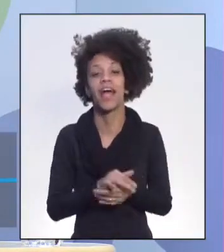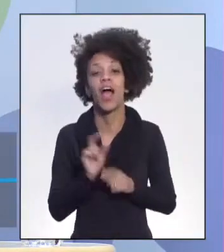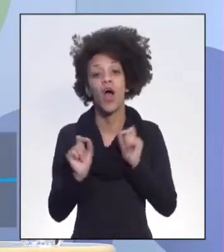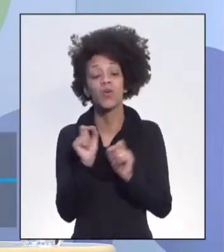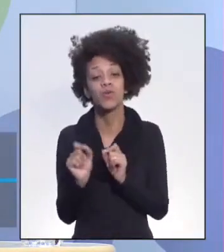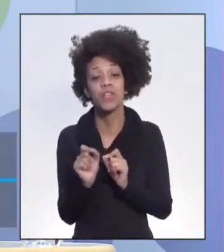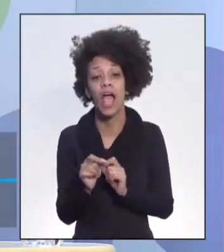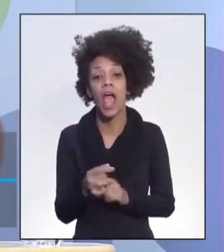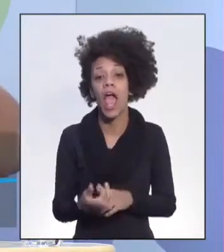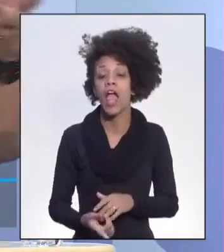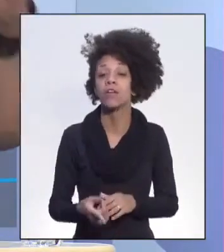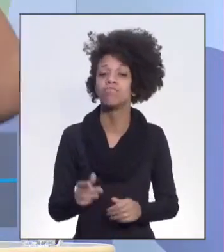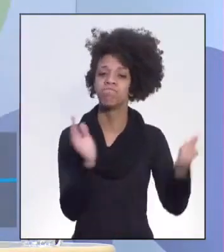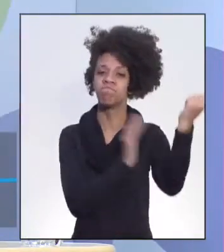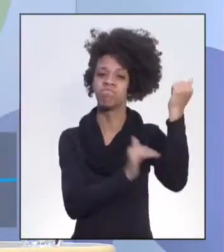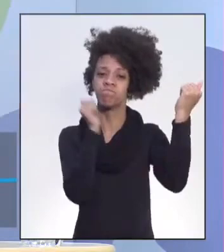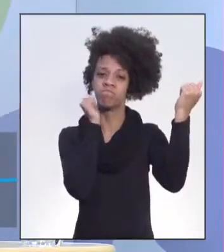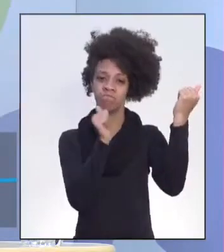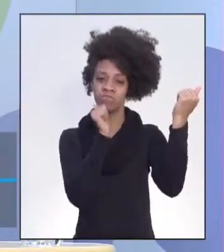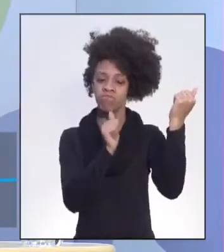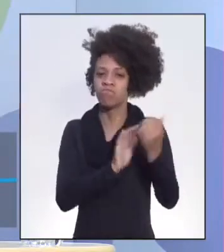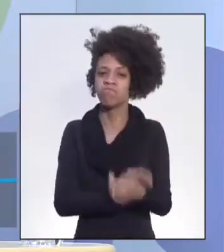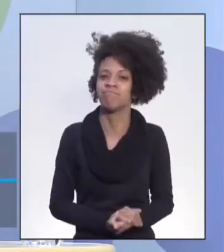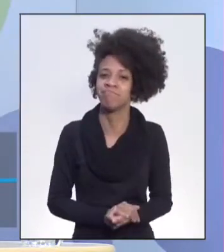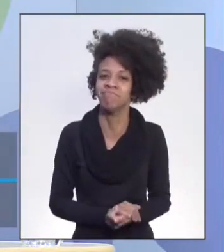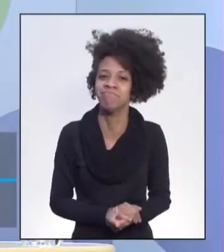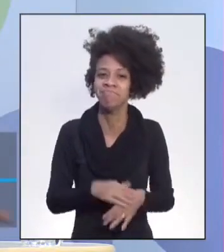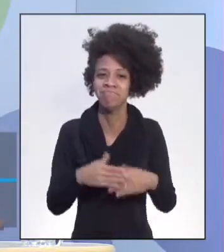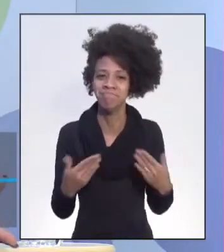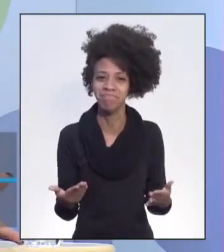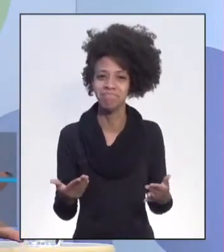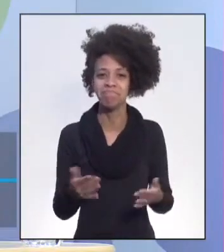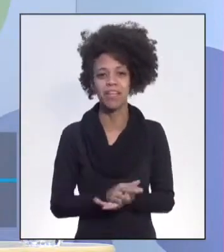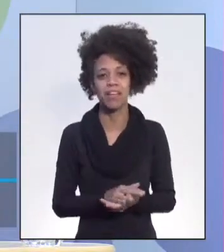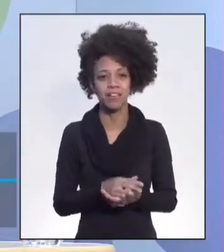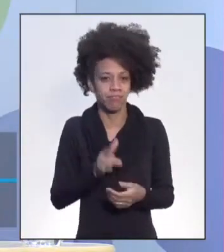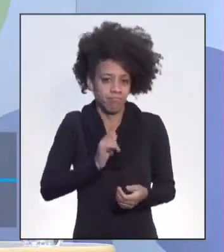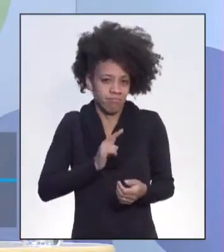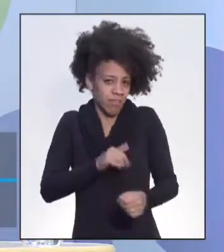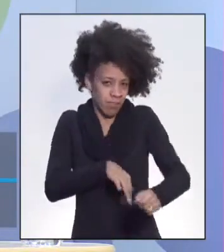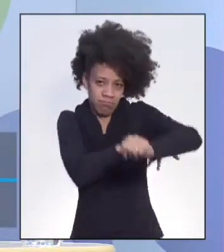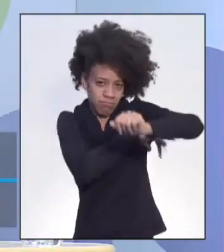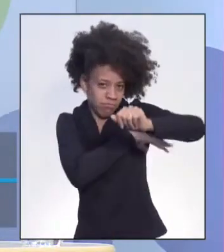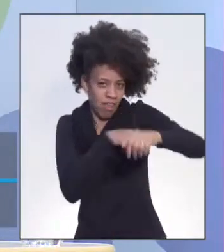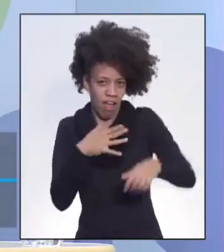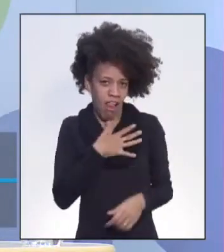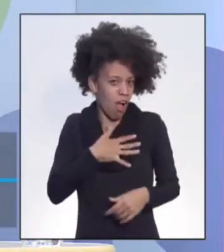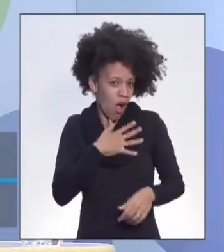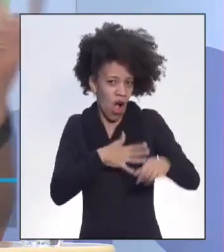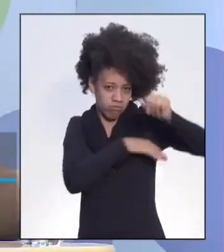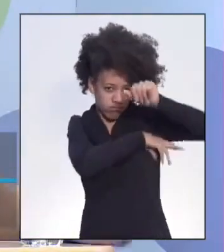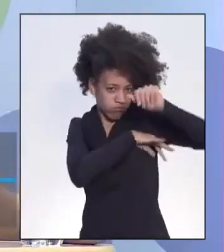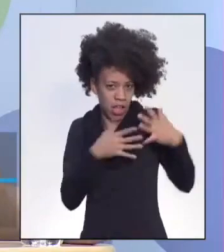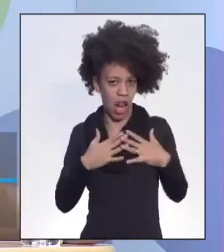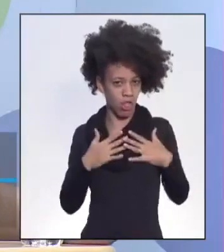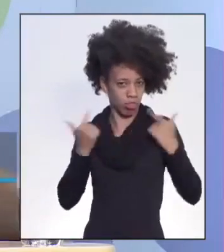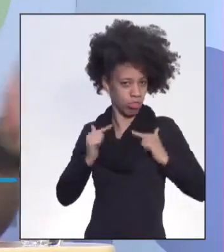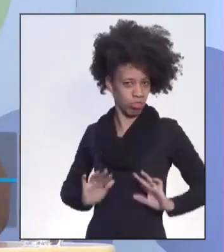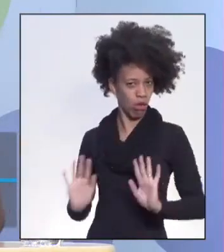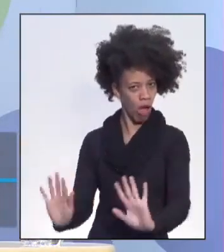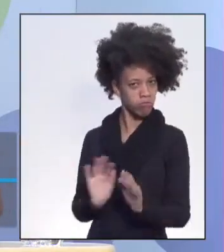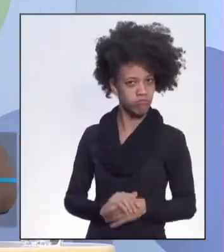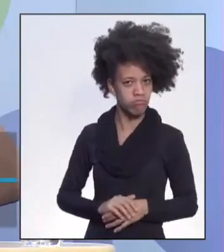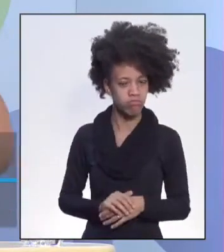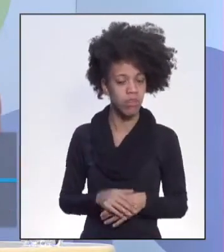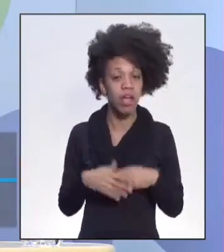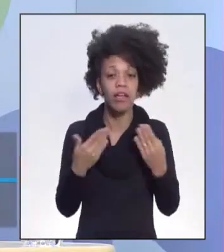intitula feminista ou que está dentro do movimento feminista que tem pelos no corpo, que algumas gostam de se depilar, como tem homem que também gosta. Mas